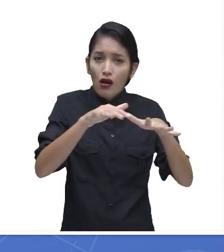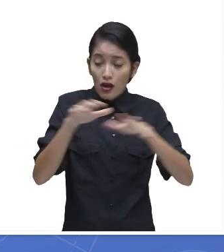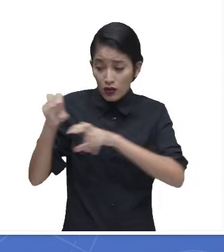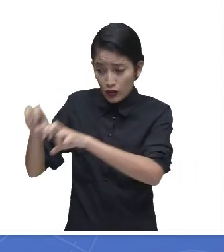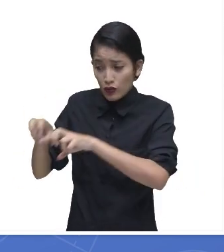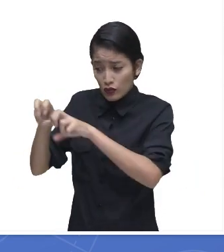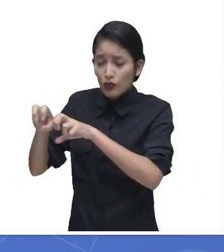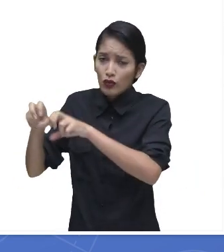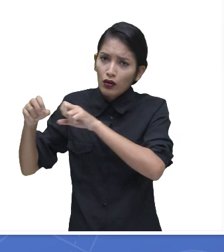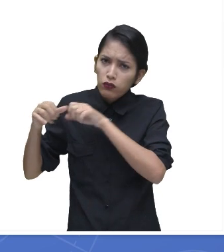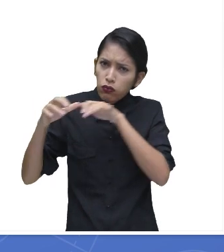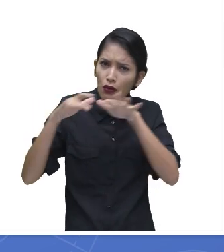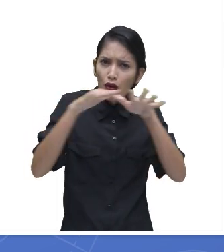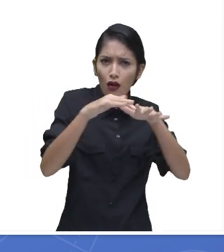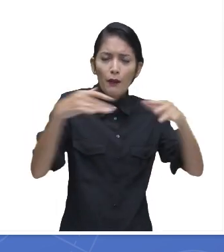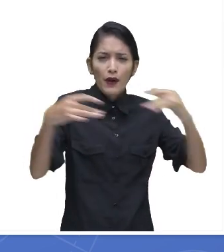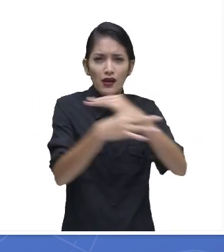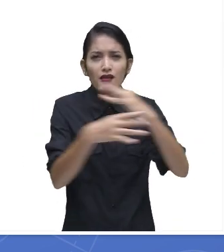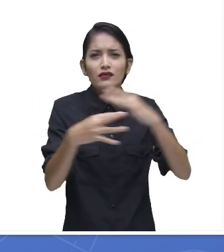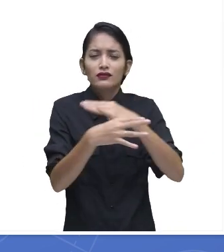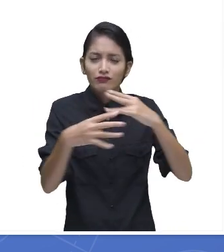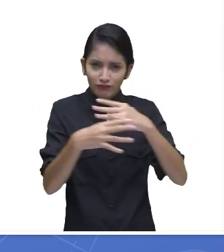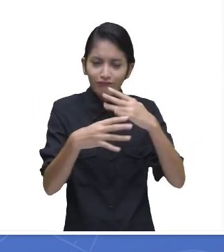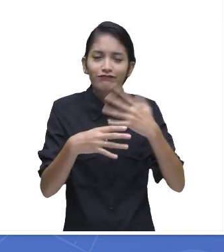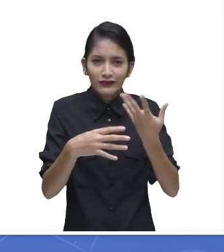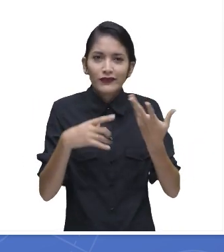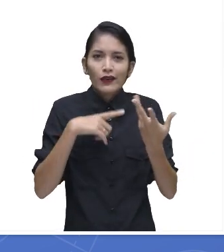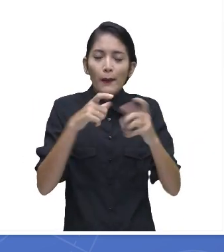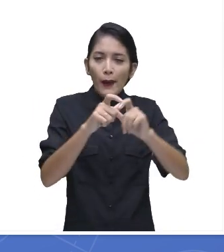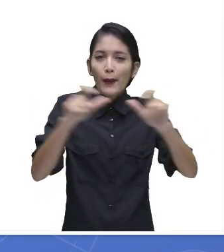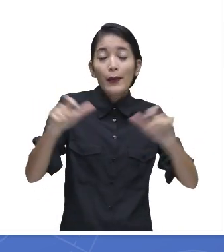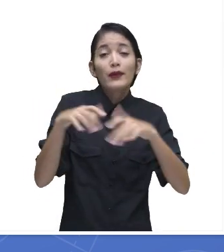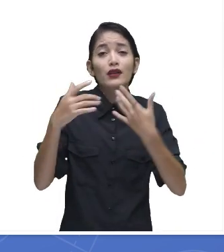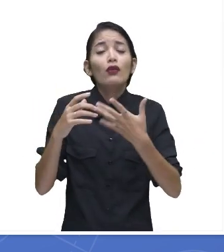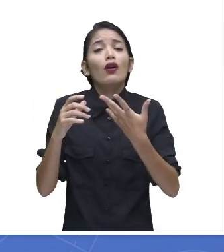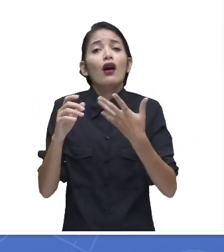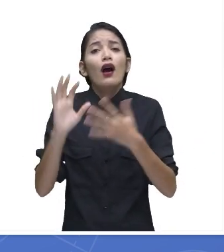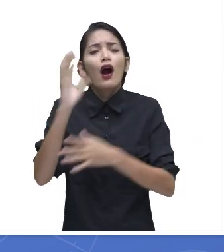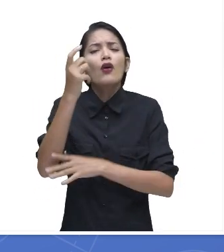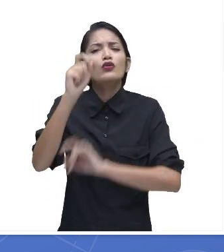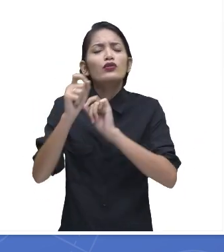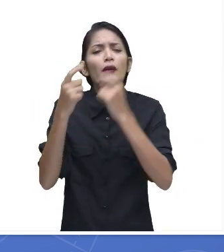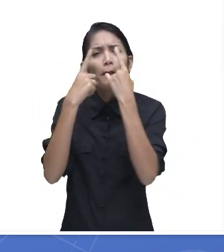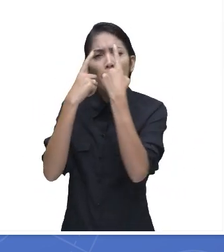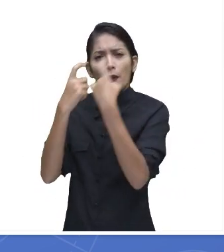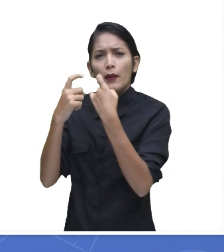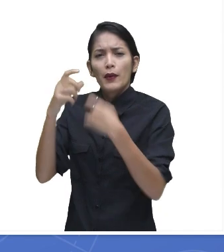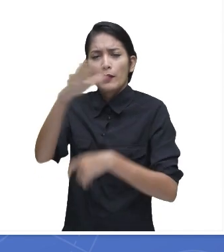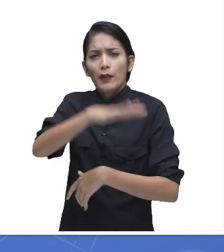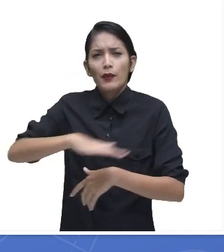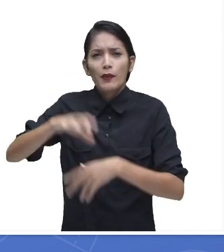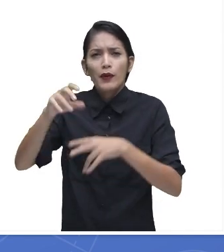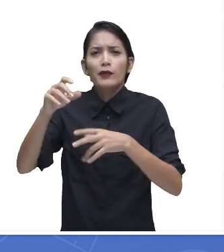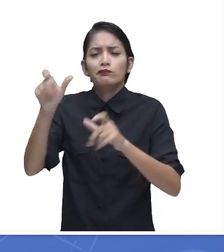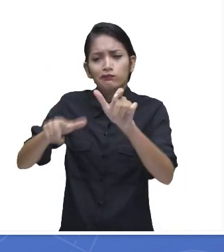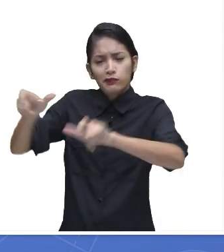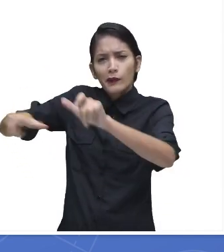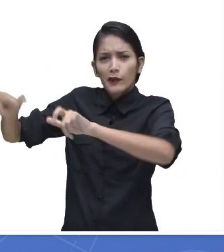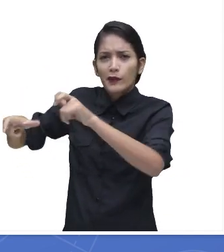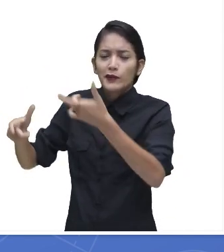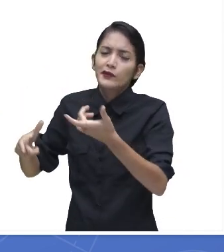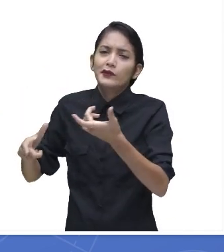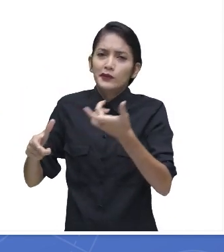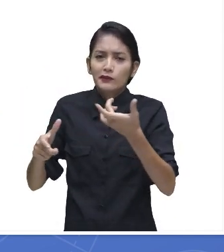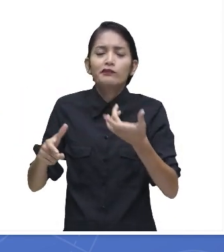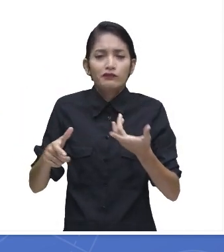principalmente nas capitais, né? Geralmente são mais urbanizadas, e tudo isso vai causando um interesse pelas pessoas, né? de áreas